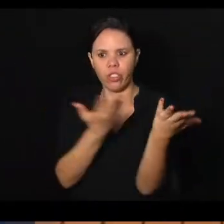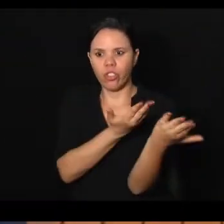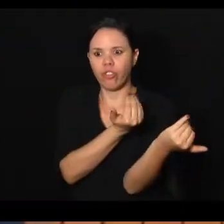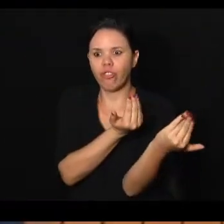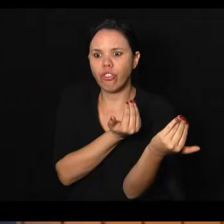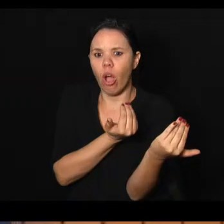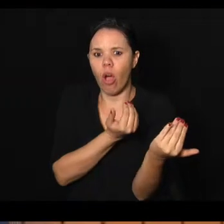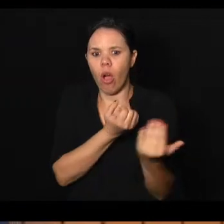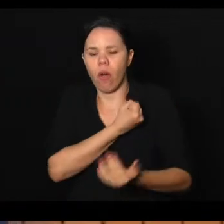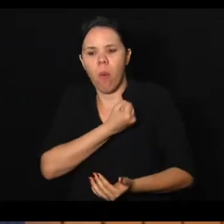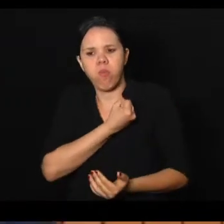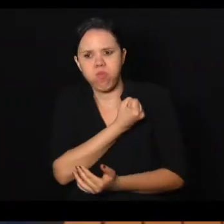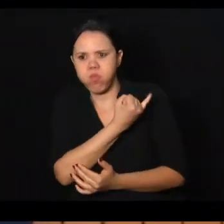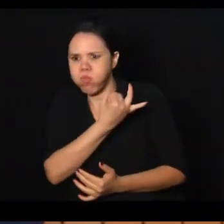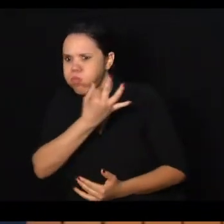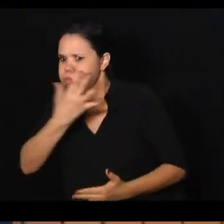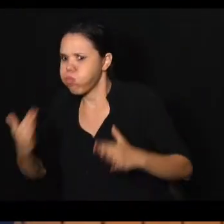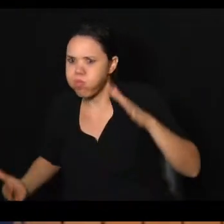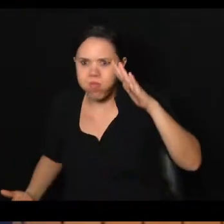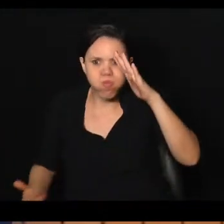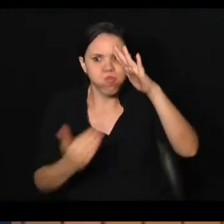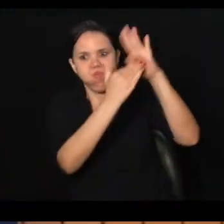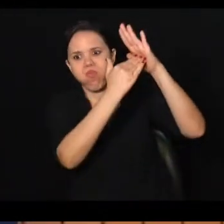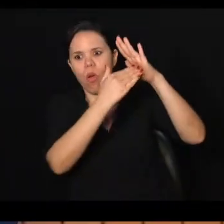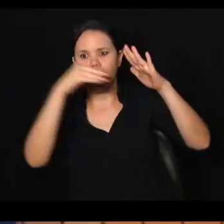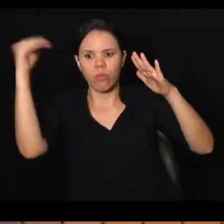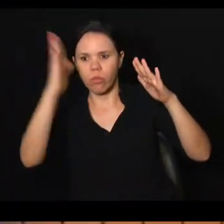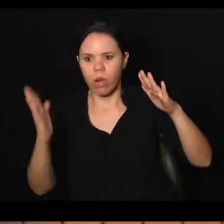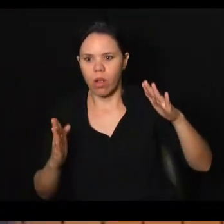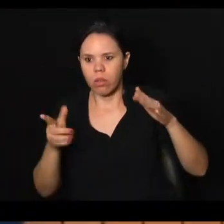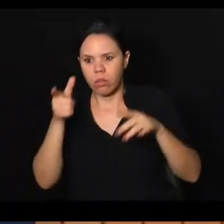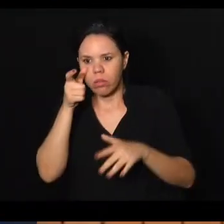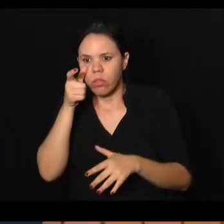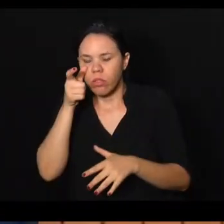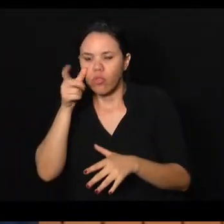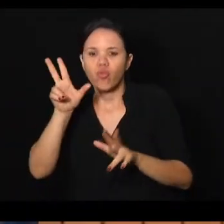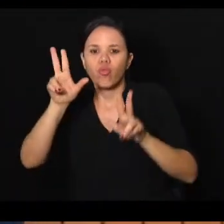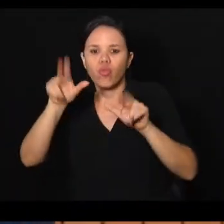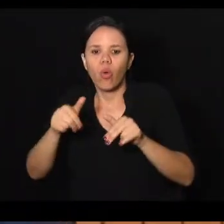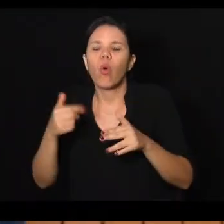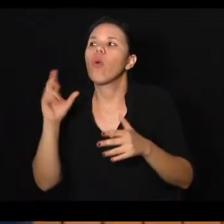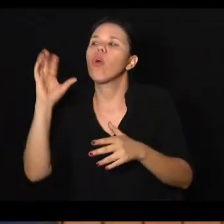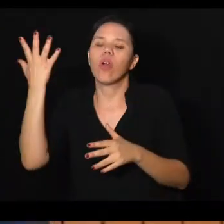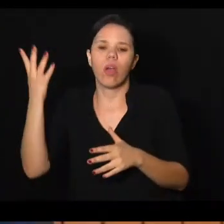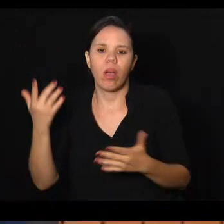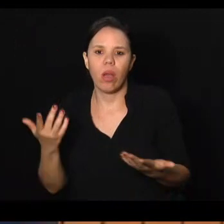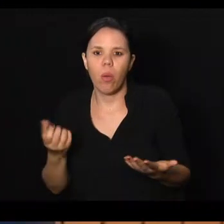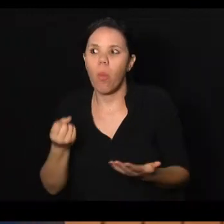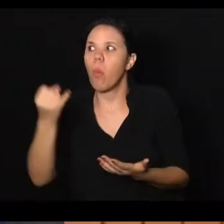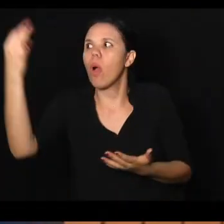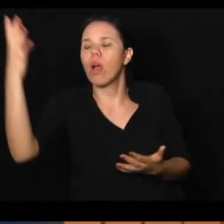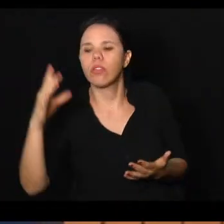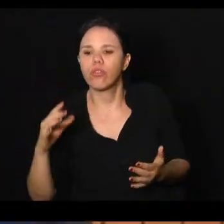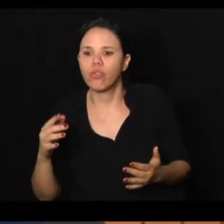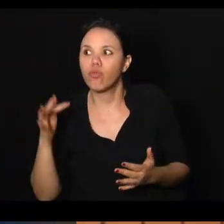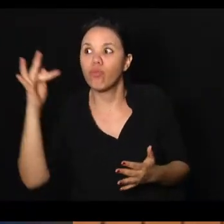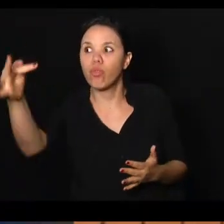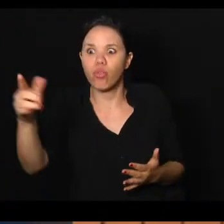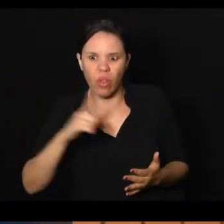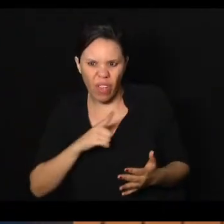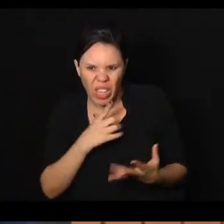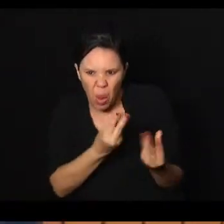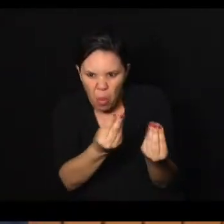maior número de jovens. E observação, nunca mais no Brasil teremos tantos jovens como